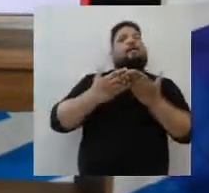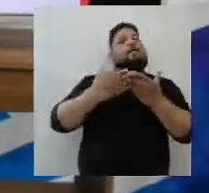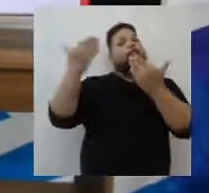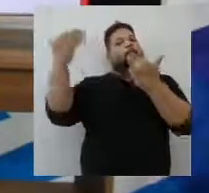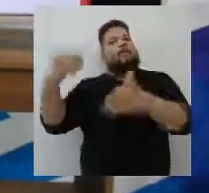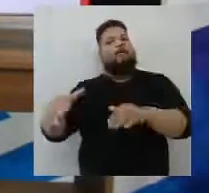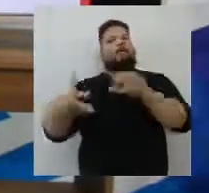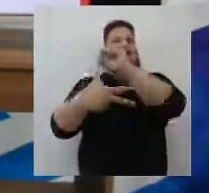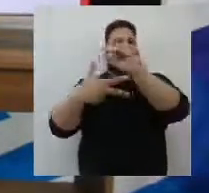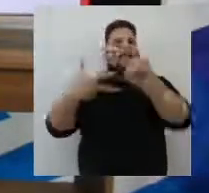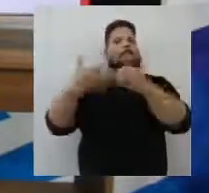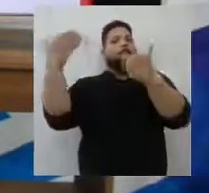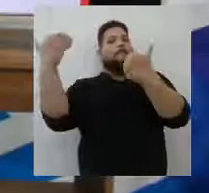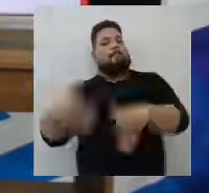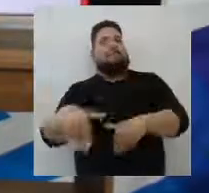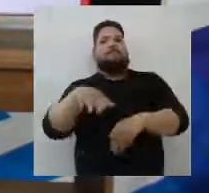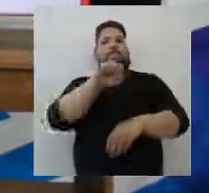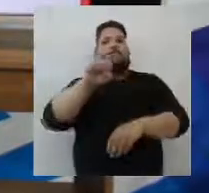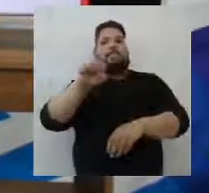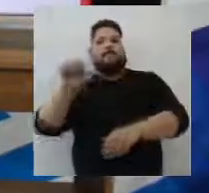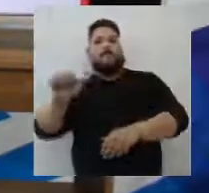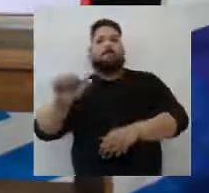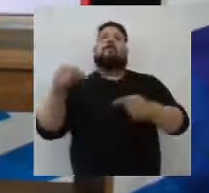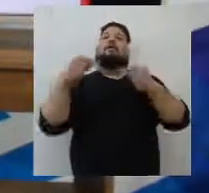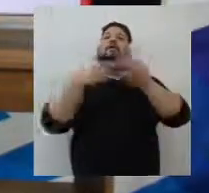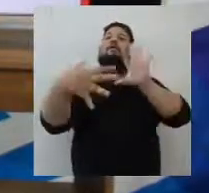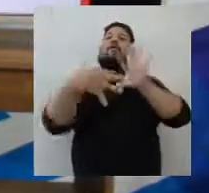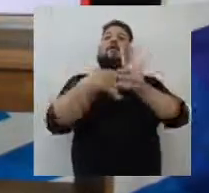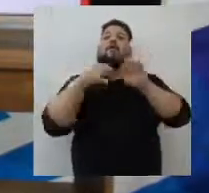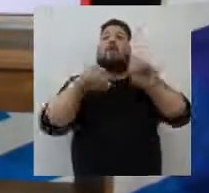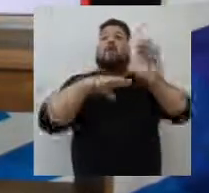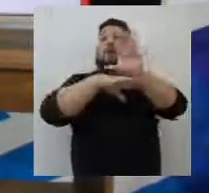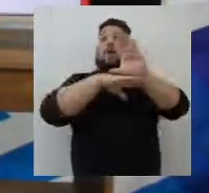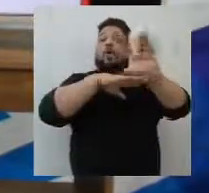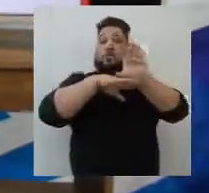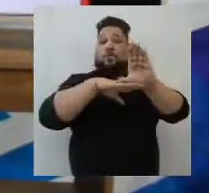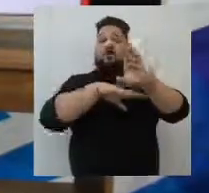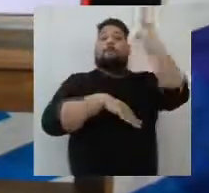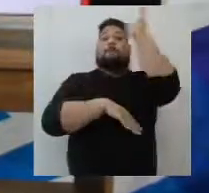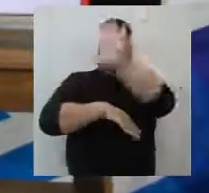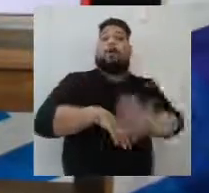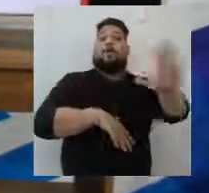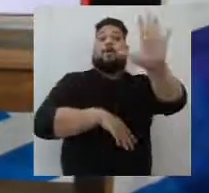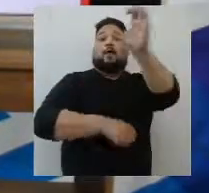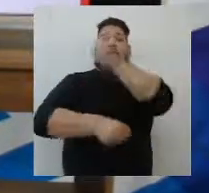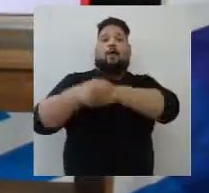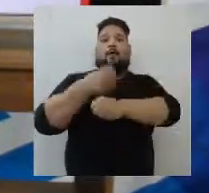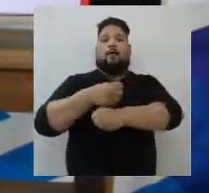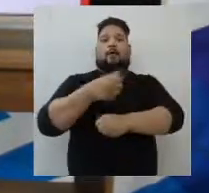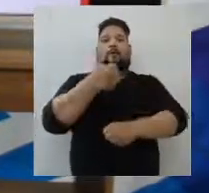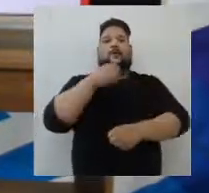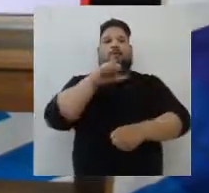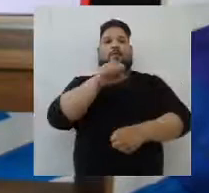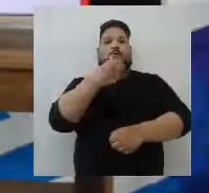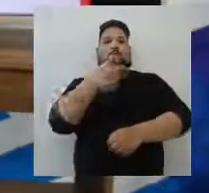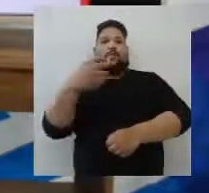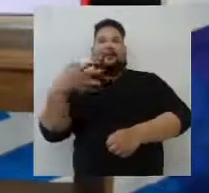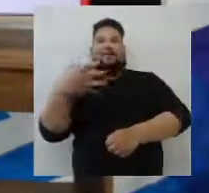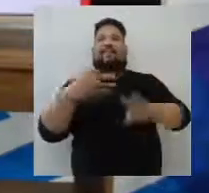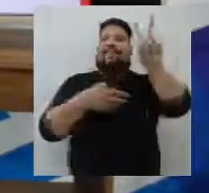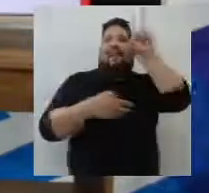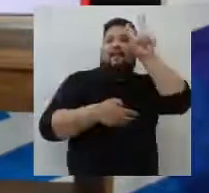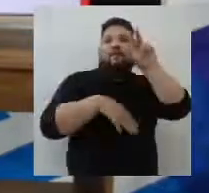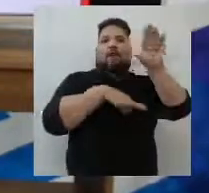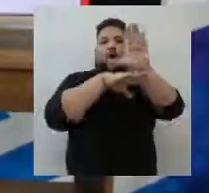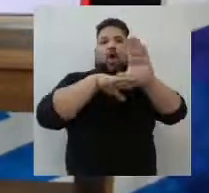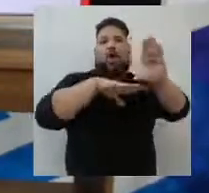Tá? Todos eles estão ligados à Constituição Brasileira de 1824. Aquela